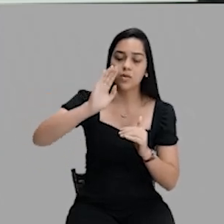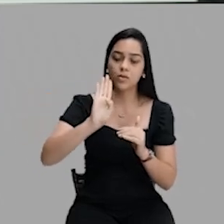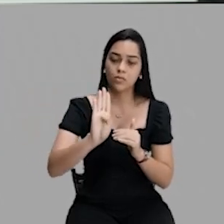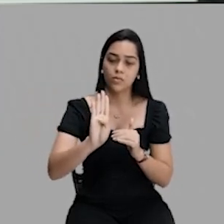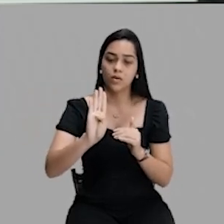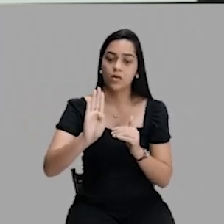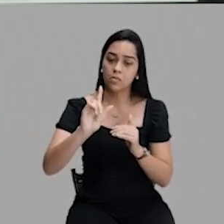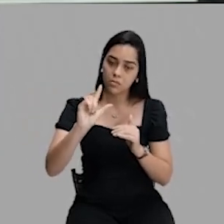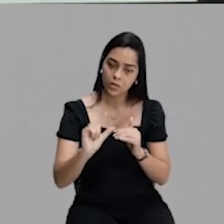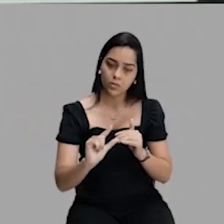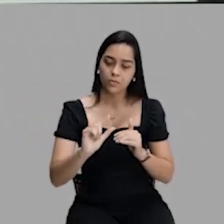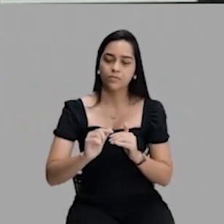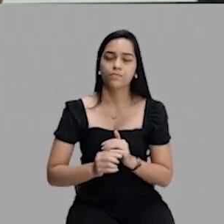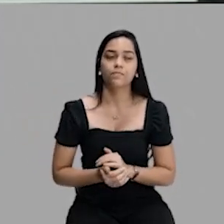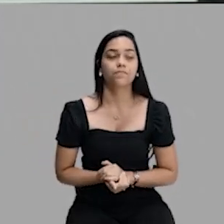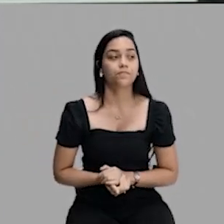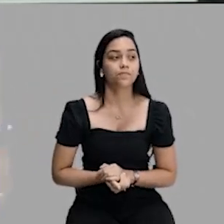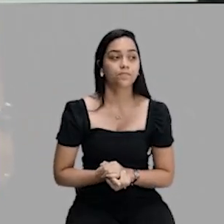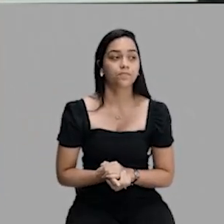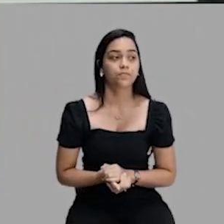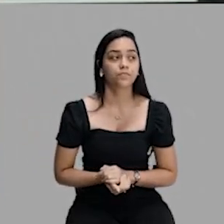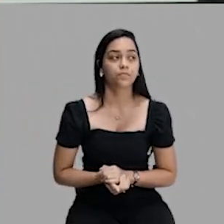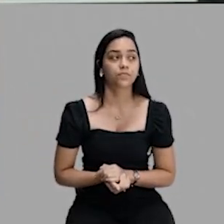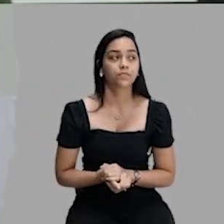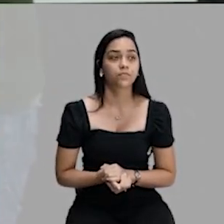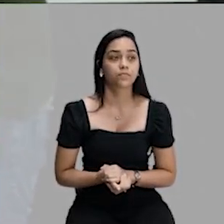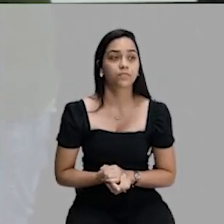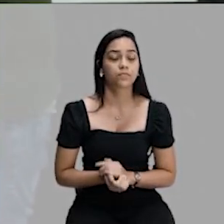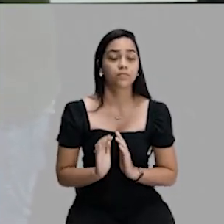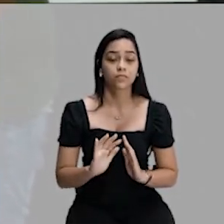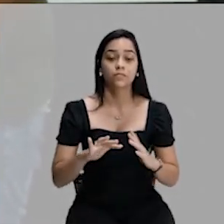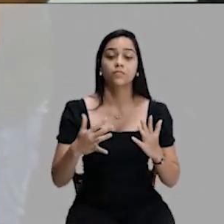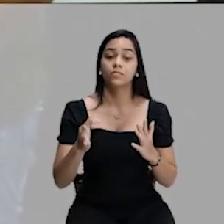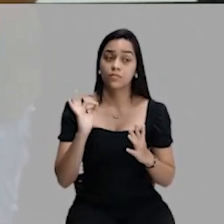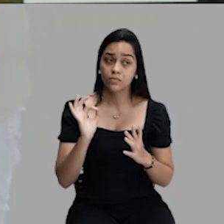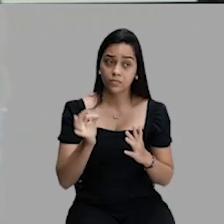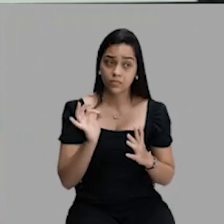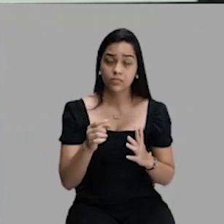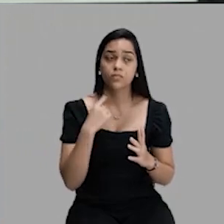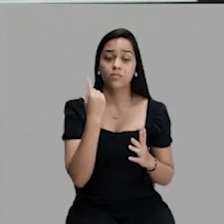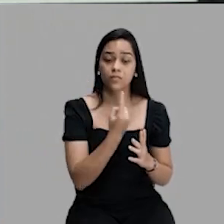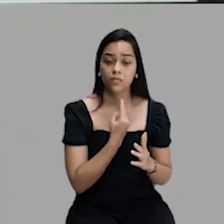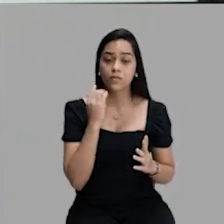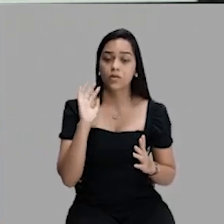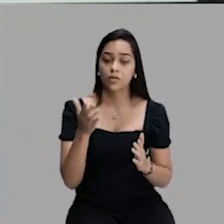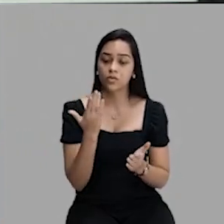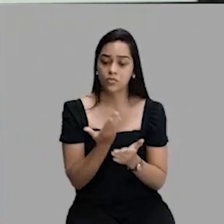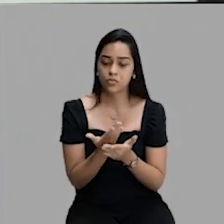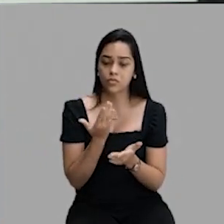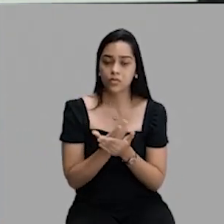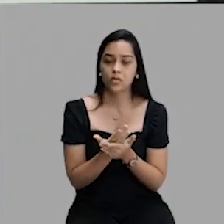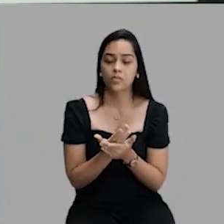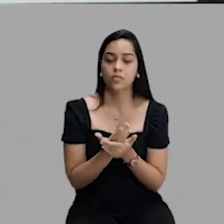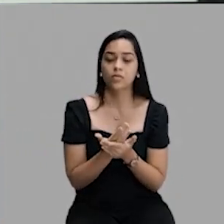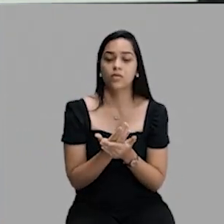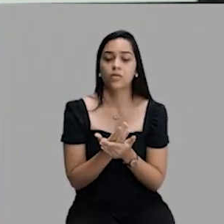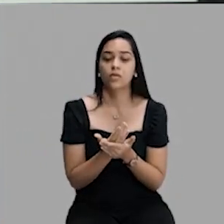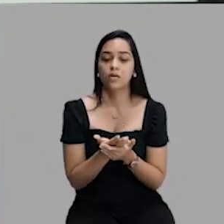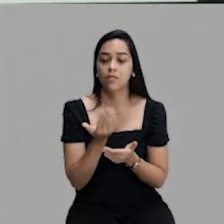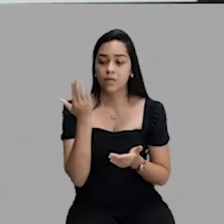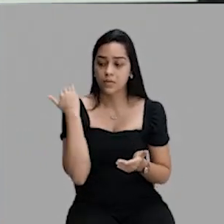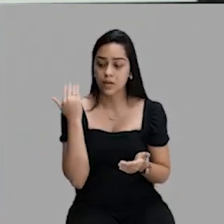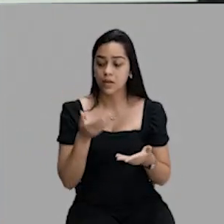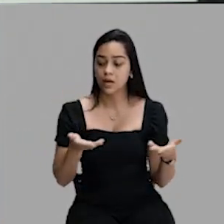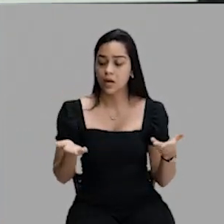é um elemento do eixo menor. Certinho? Bom, turma, beleza. Isso aqui foi o que nós estudamos, né, na aula